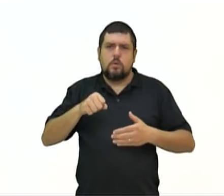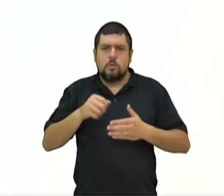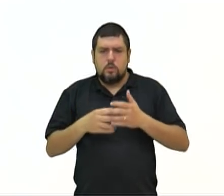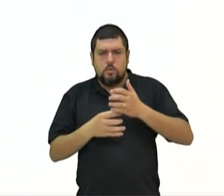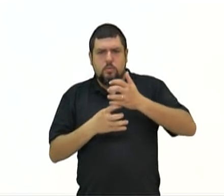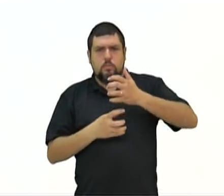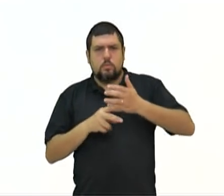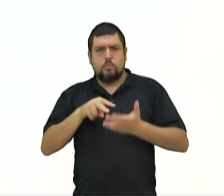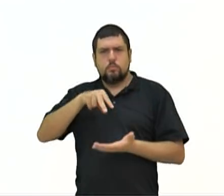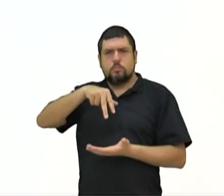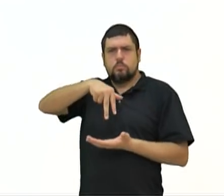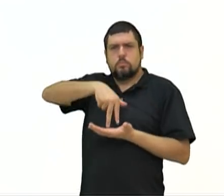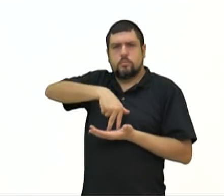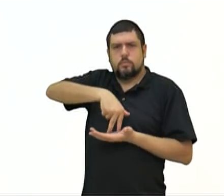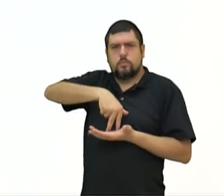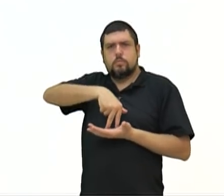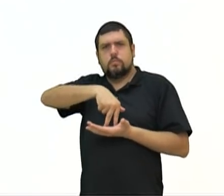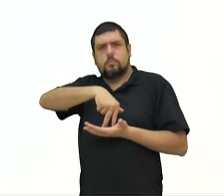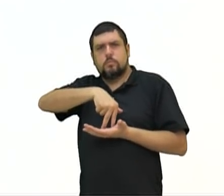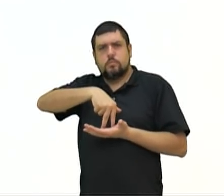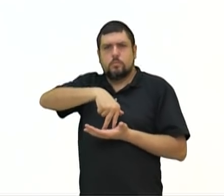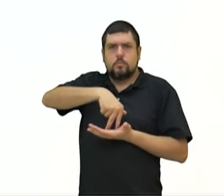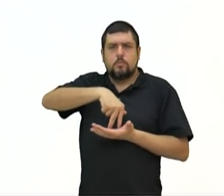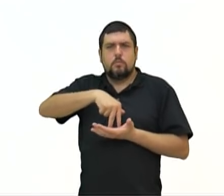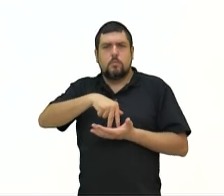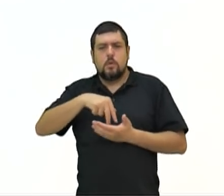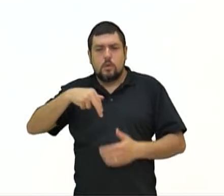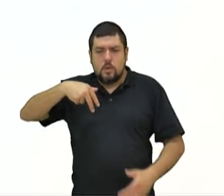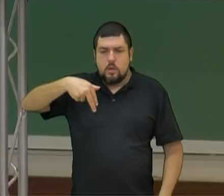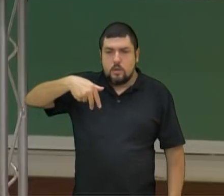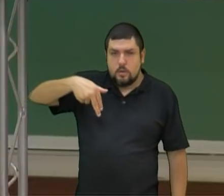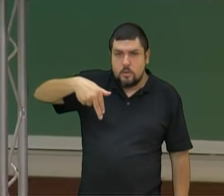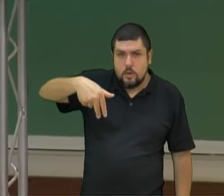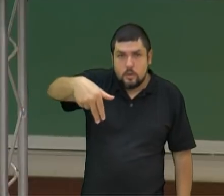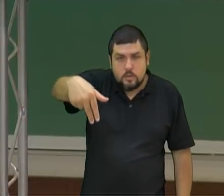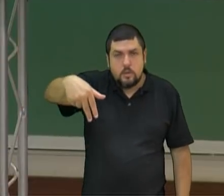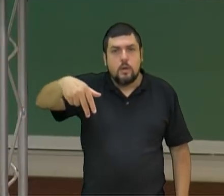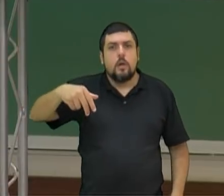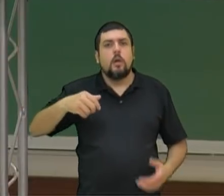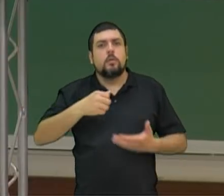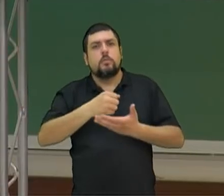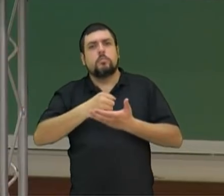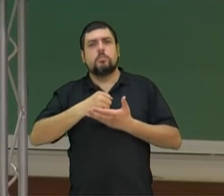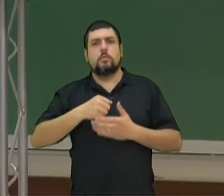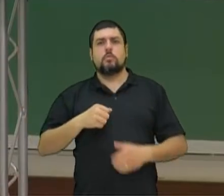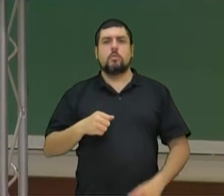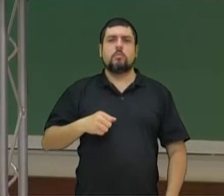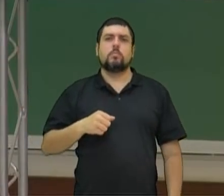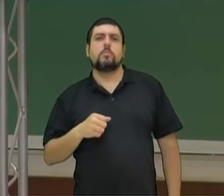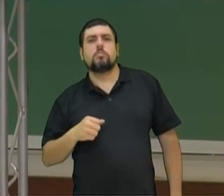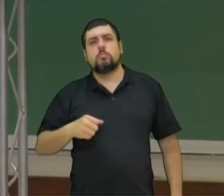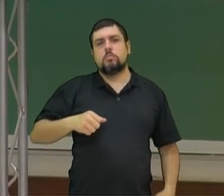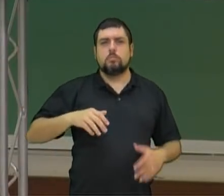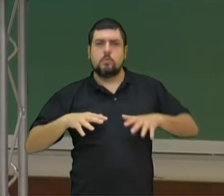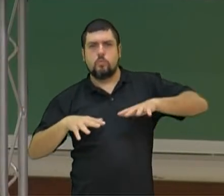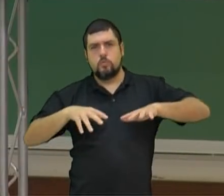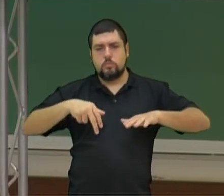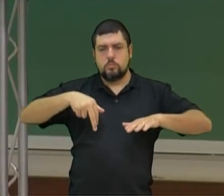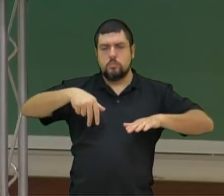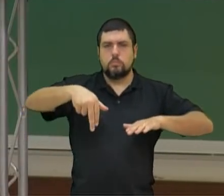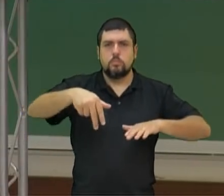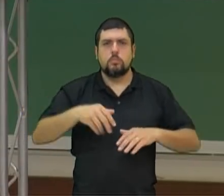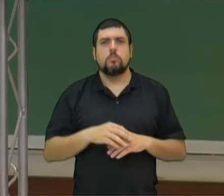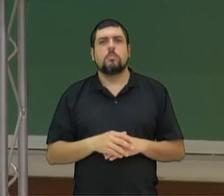sustenta, ele me mantém ereto. E quando eu me desloco, eu ando, ele auxilia na minha movimentação.